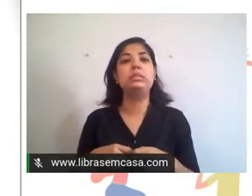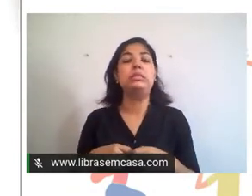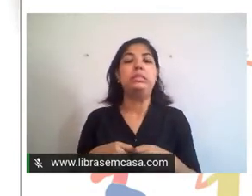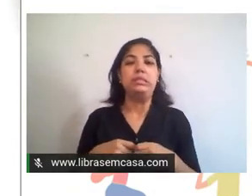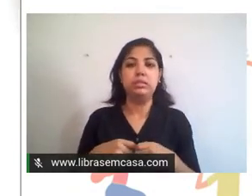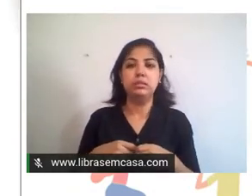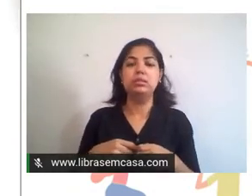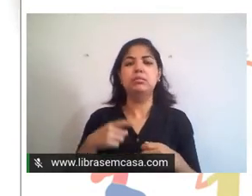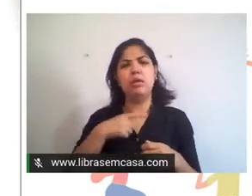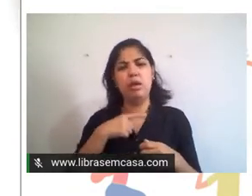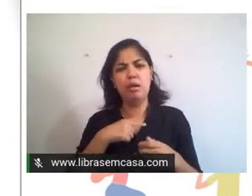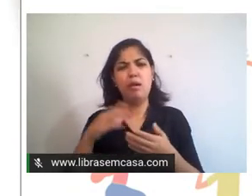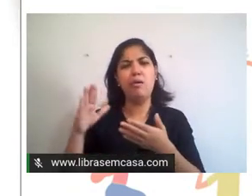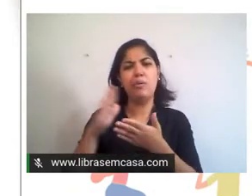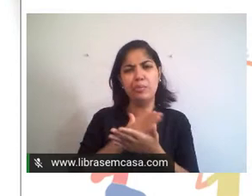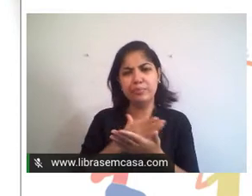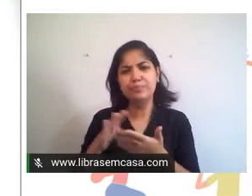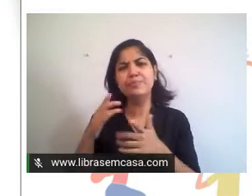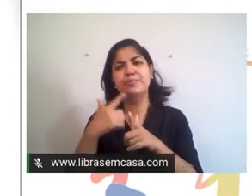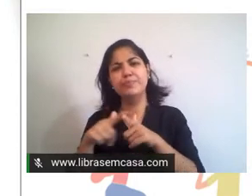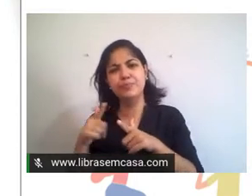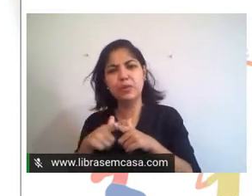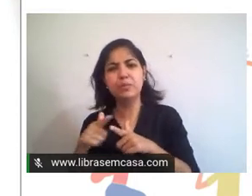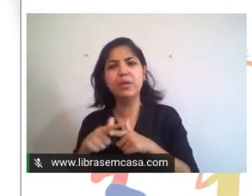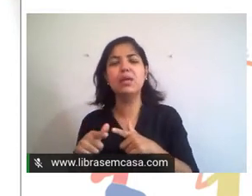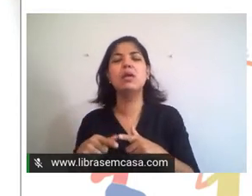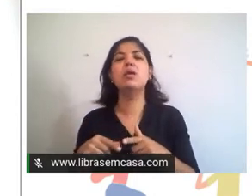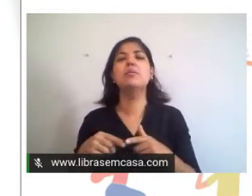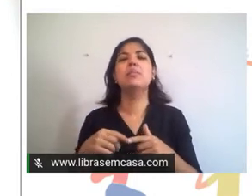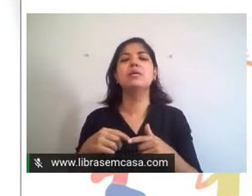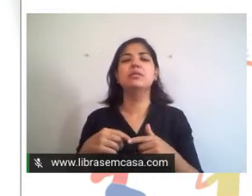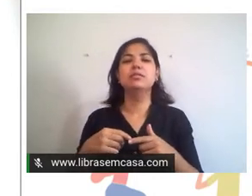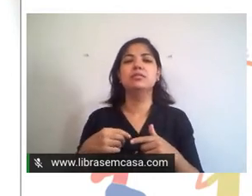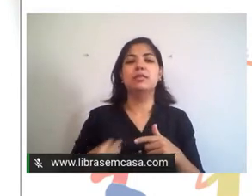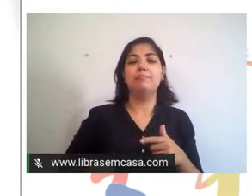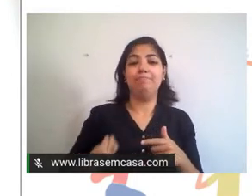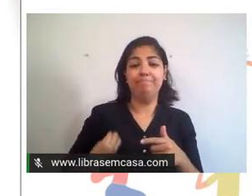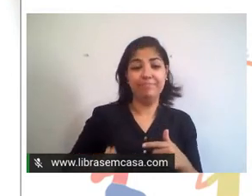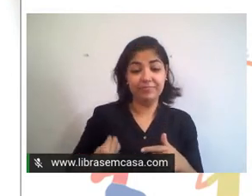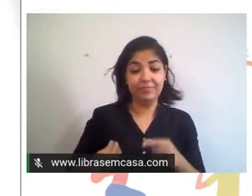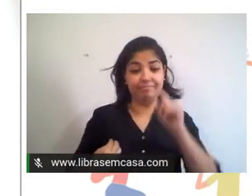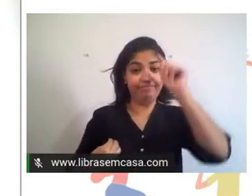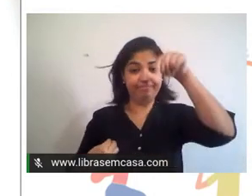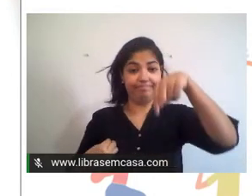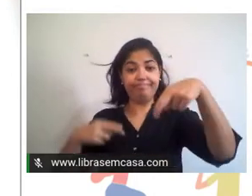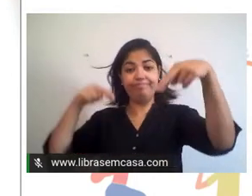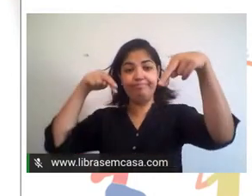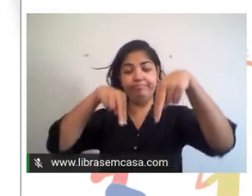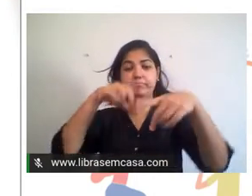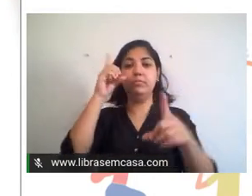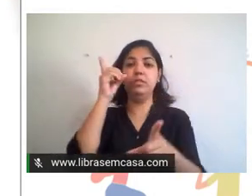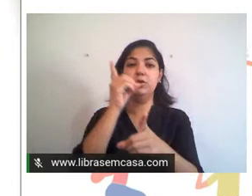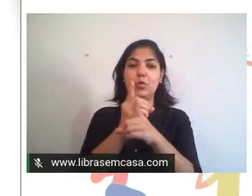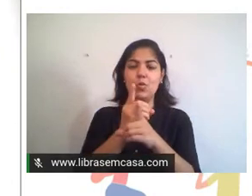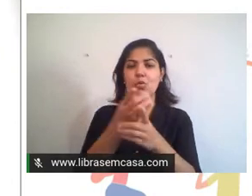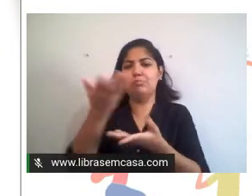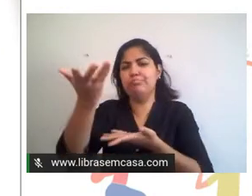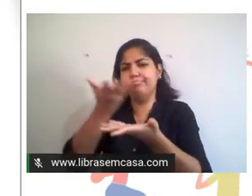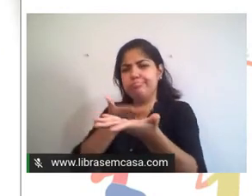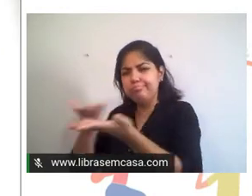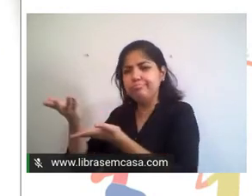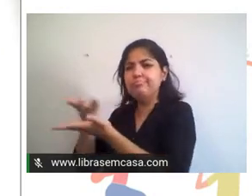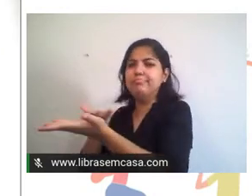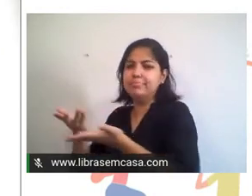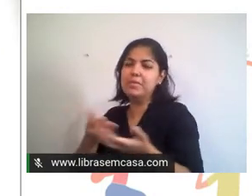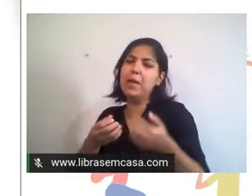presencialmente teríamos muitas outras oportunidades e uma diversidade de atividades, de trocas,